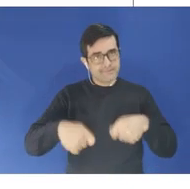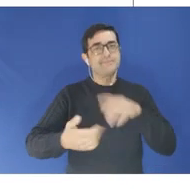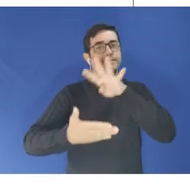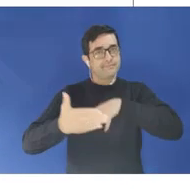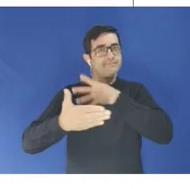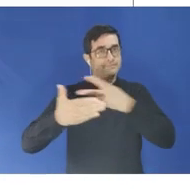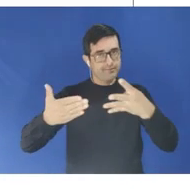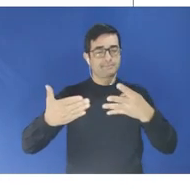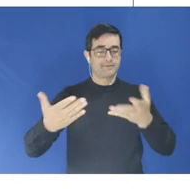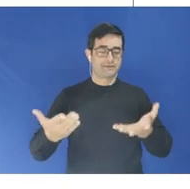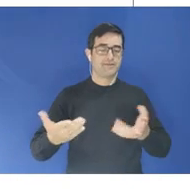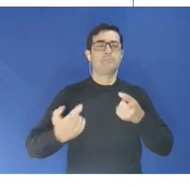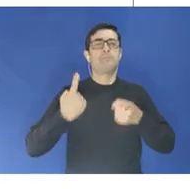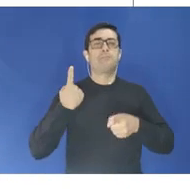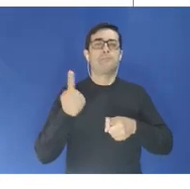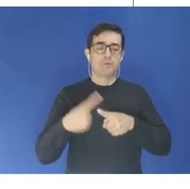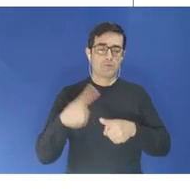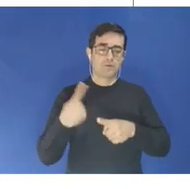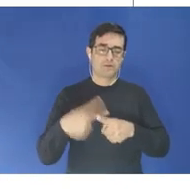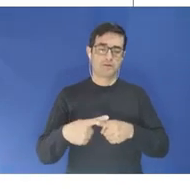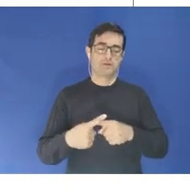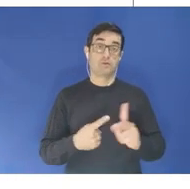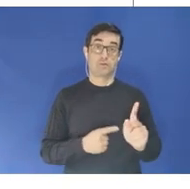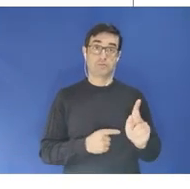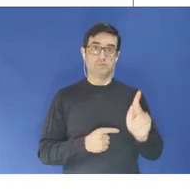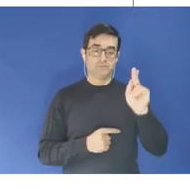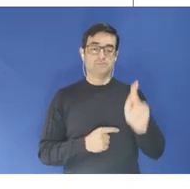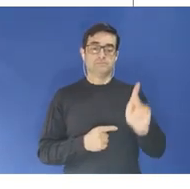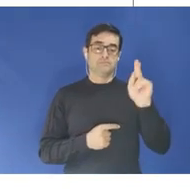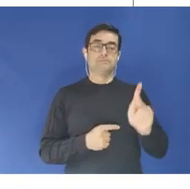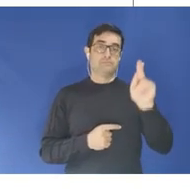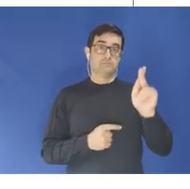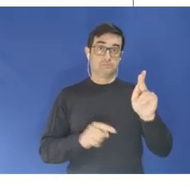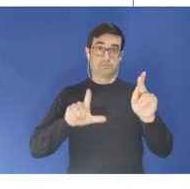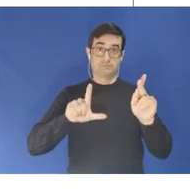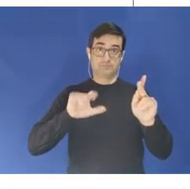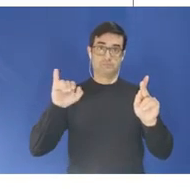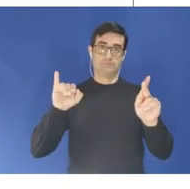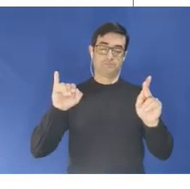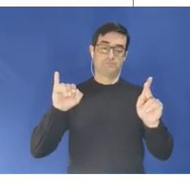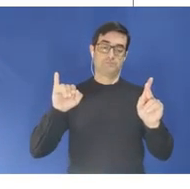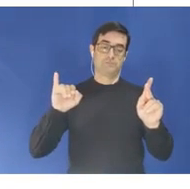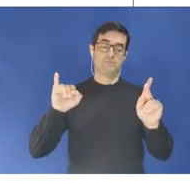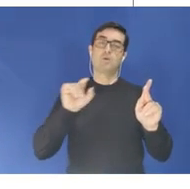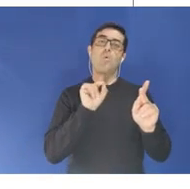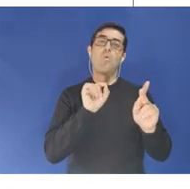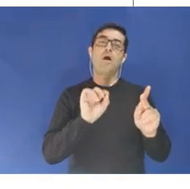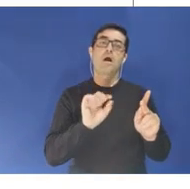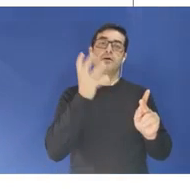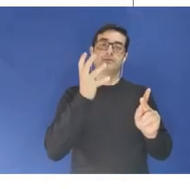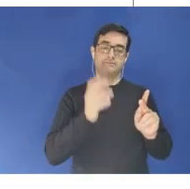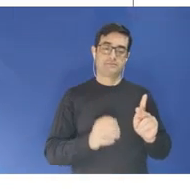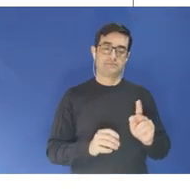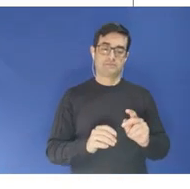essas tabelas, né? Por quê? Porque o o potássio e o lítio, o